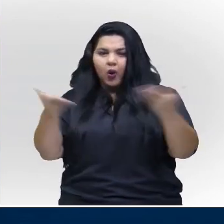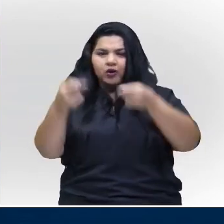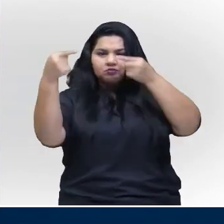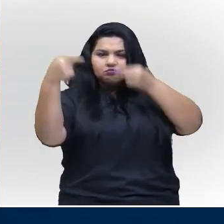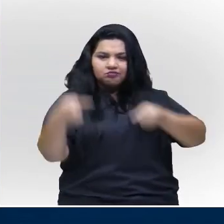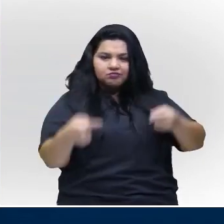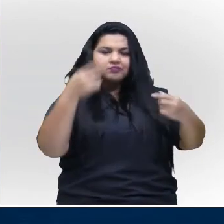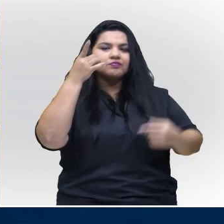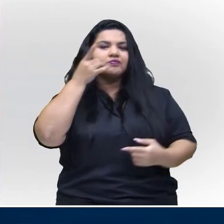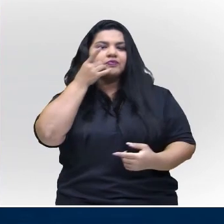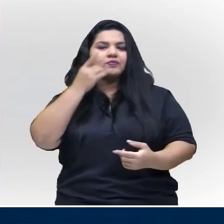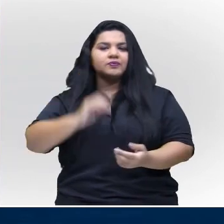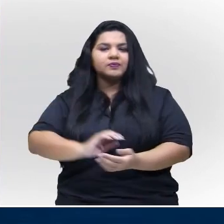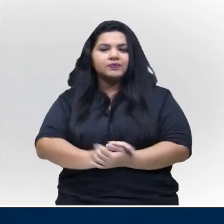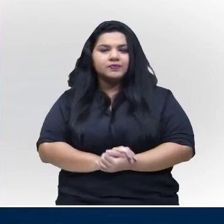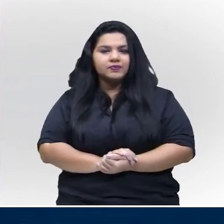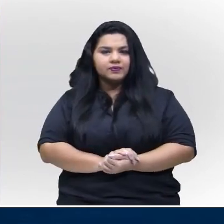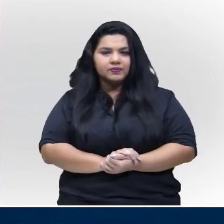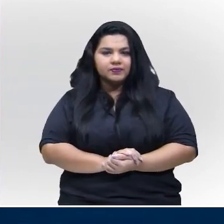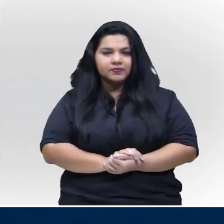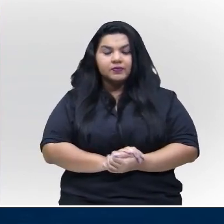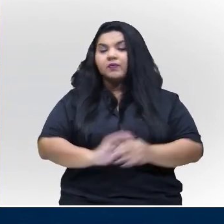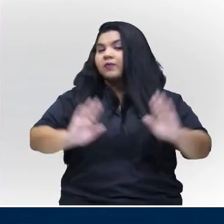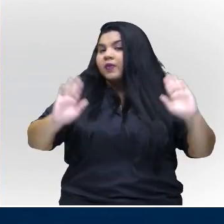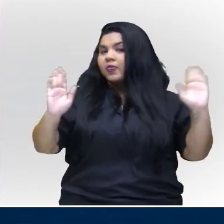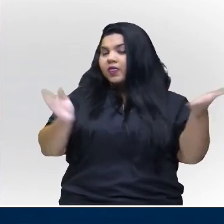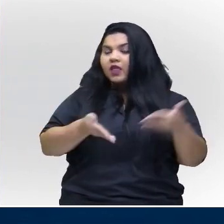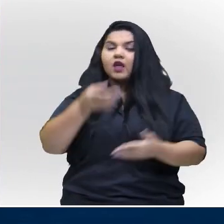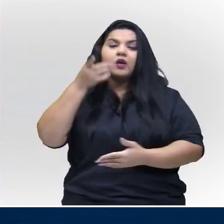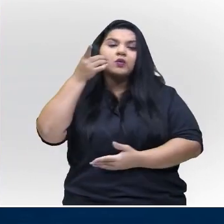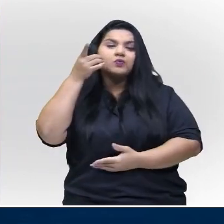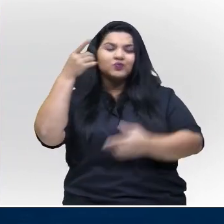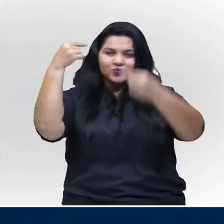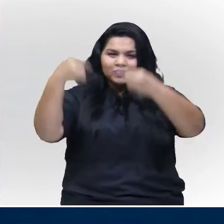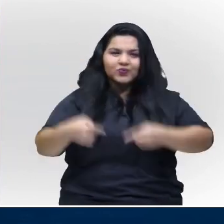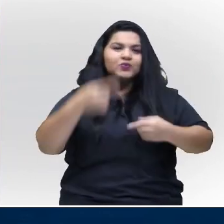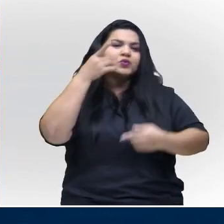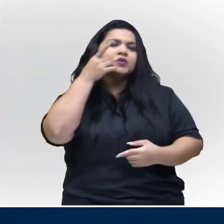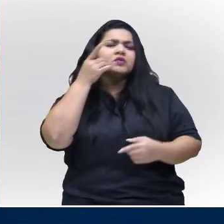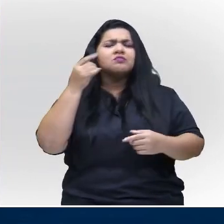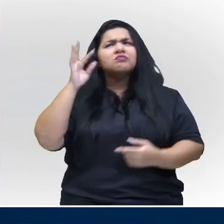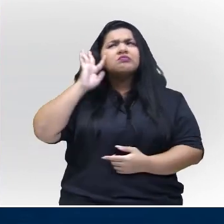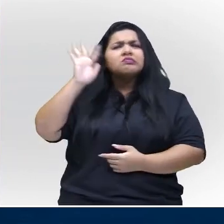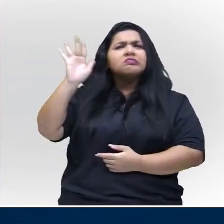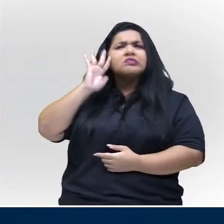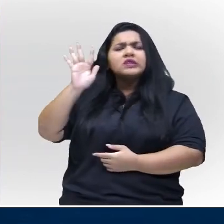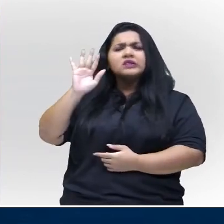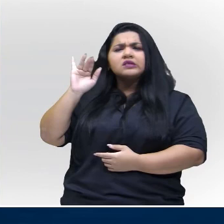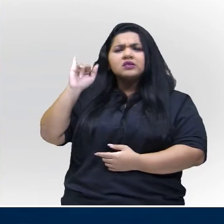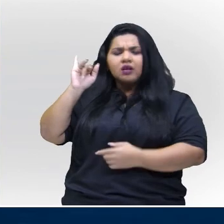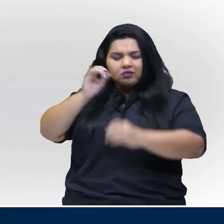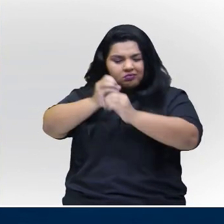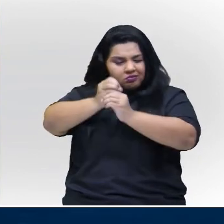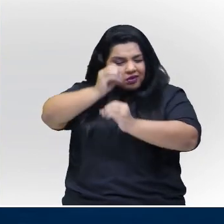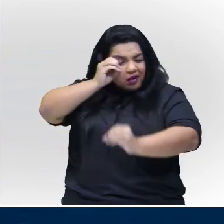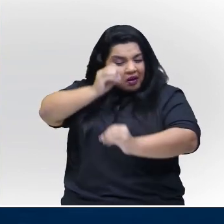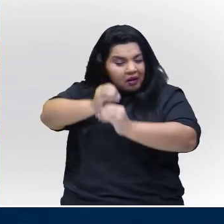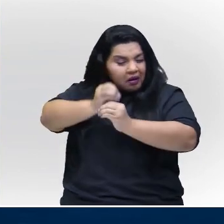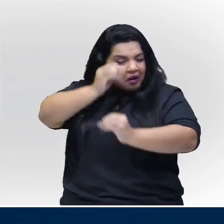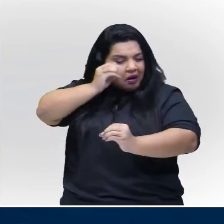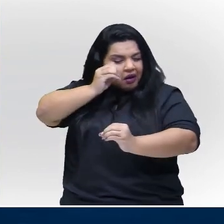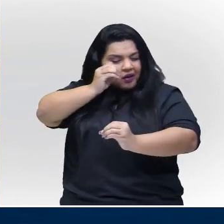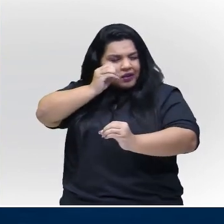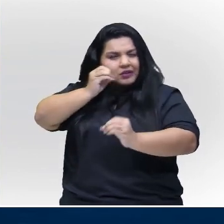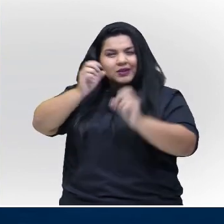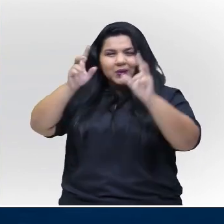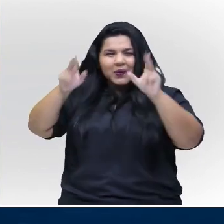dia. No nosso desafio do dia, olha aí, imagine-se observando ao microscópio óptico, semelhante